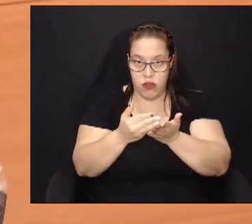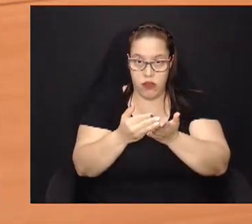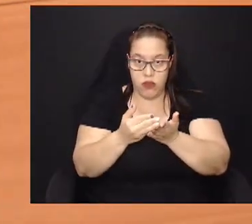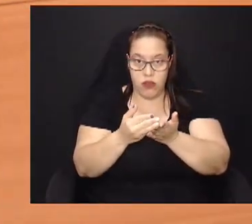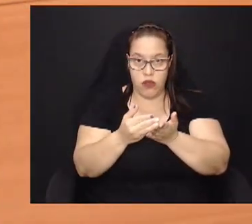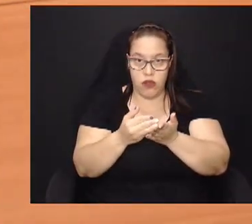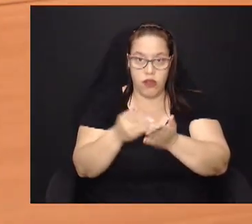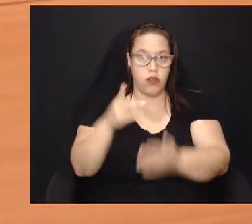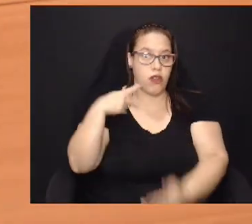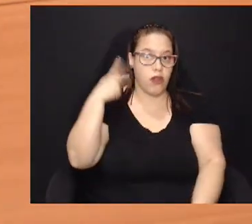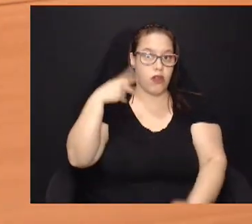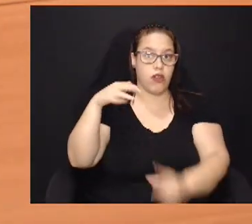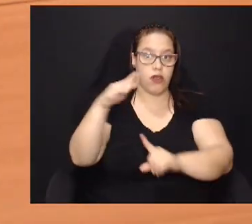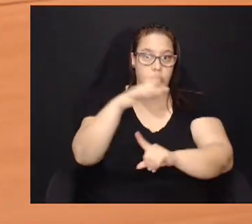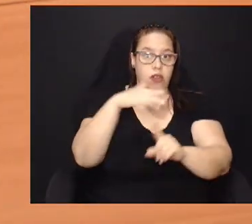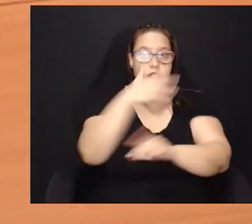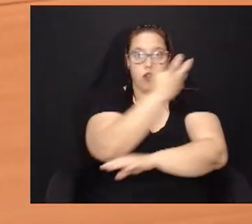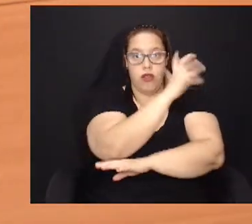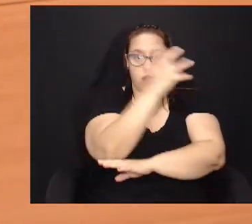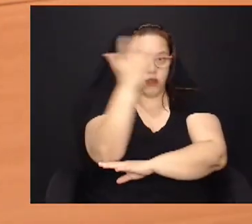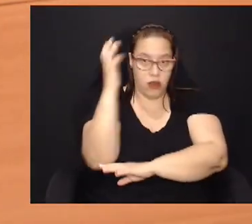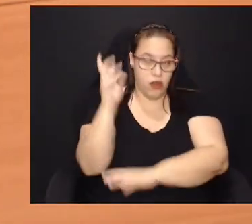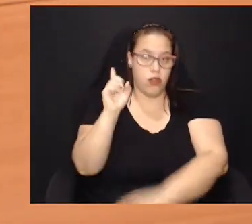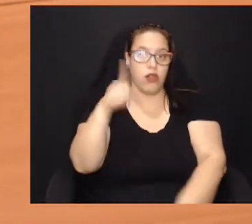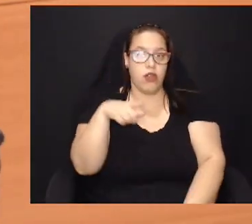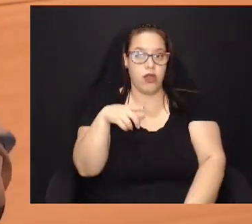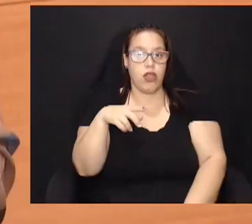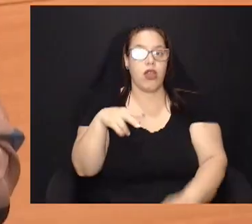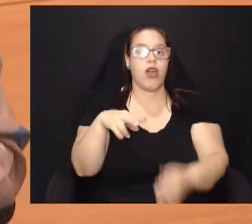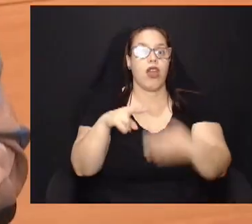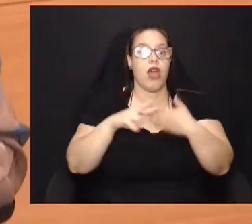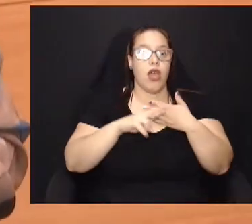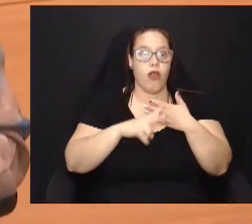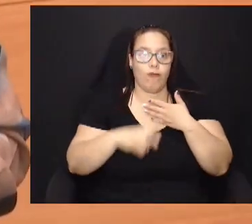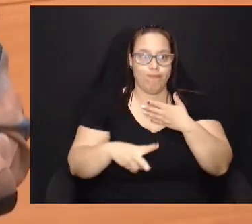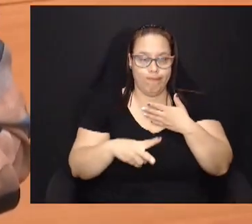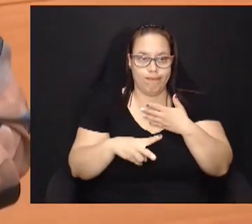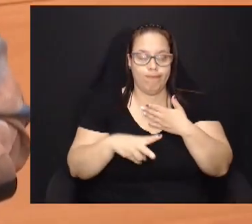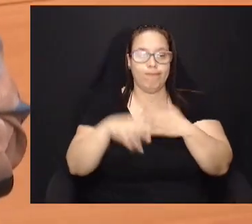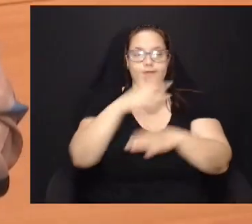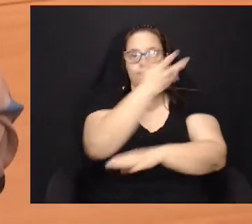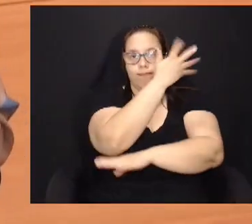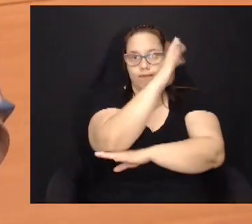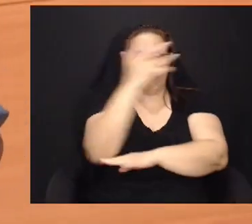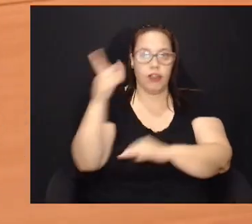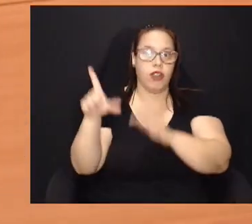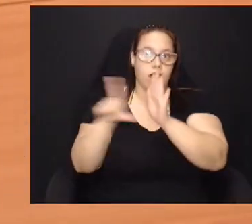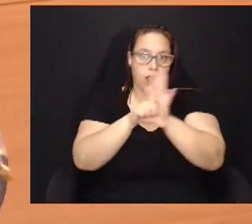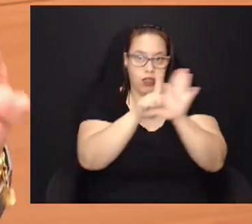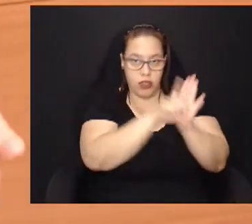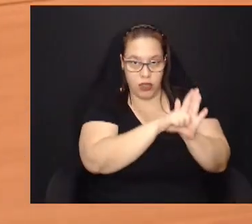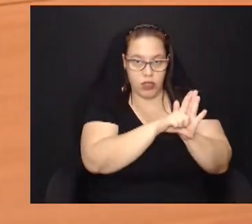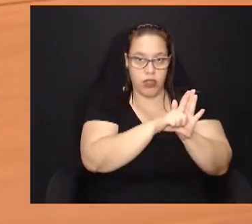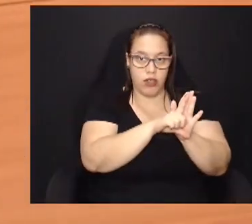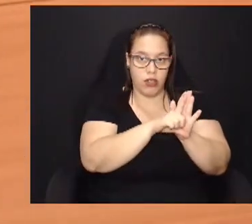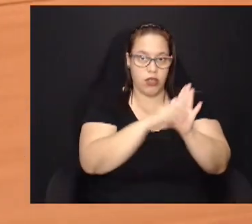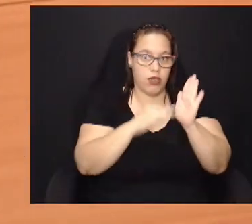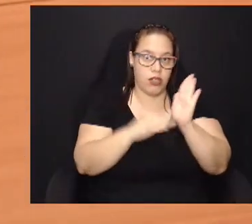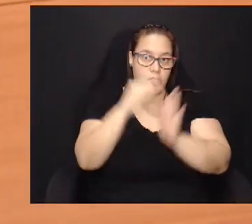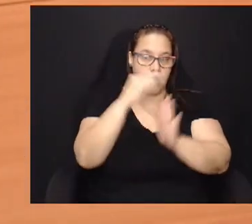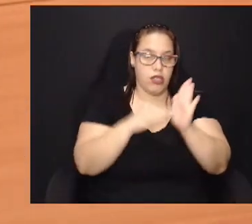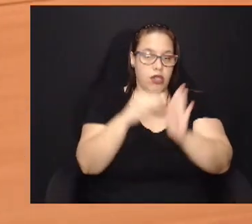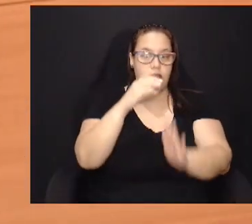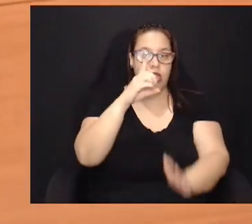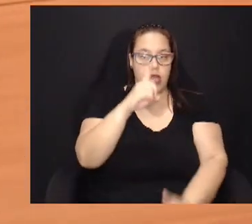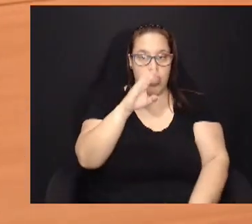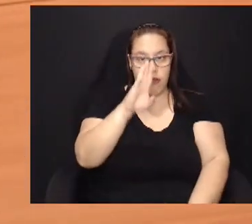meio ambiente, porque a perturbação do sossego é um crime ambiental e existe toda uma legislação sobre isso, os níveis e decibéis.